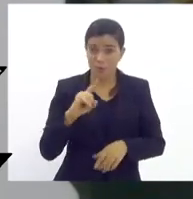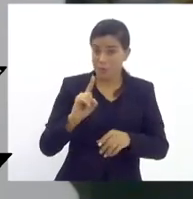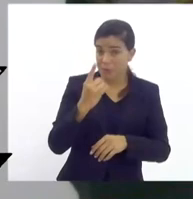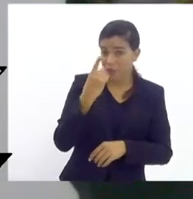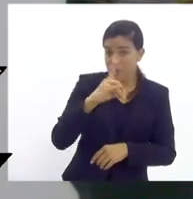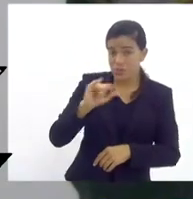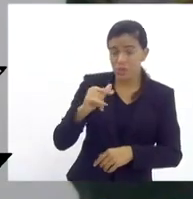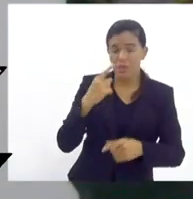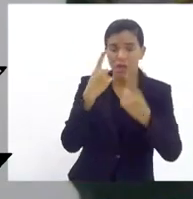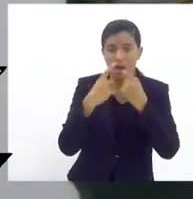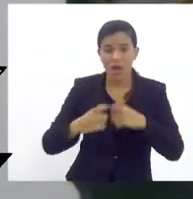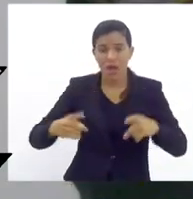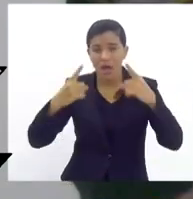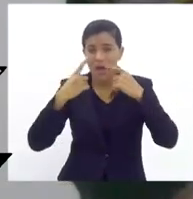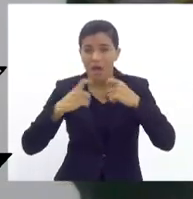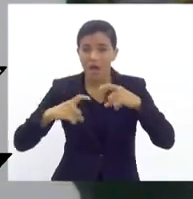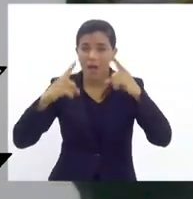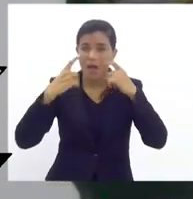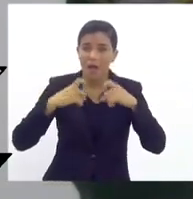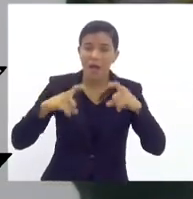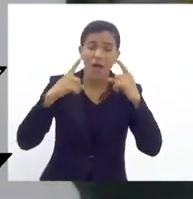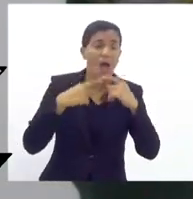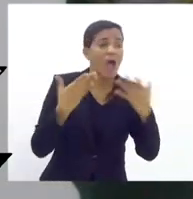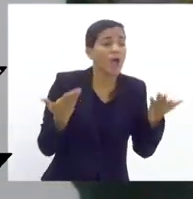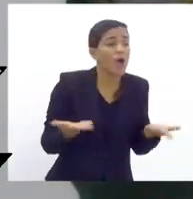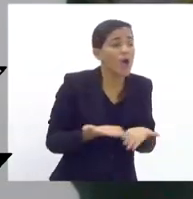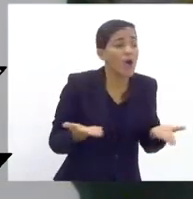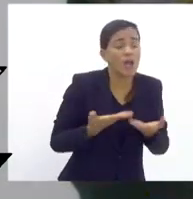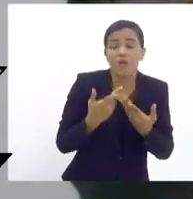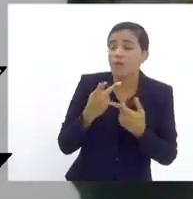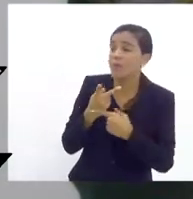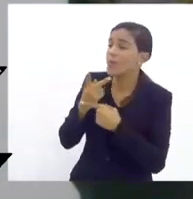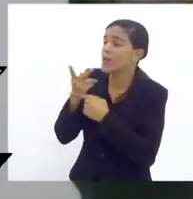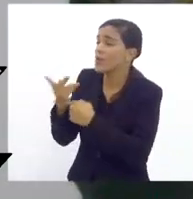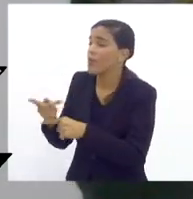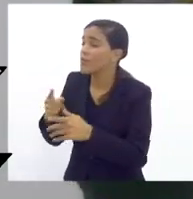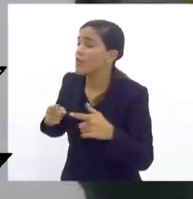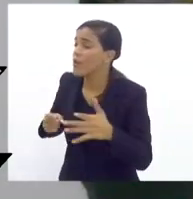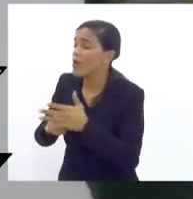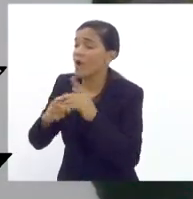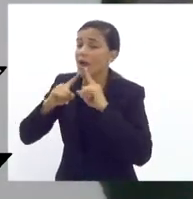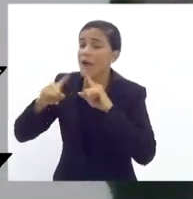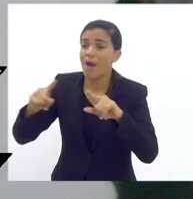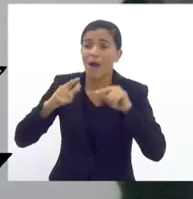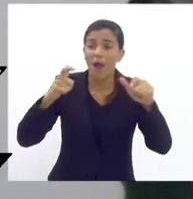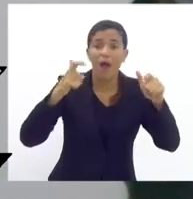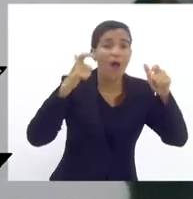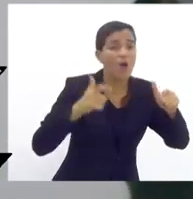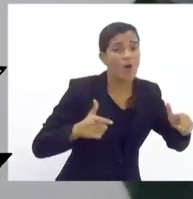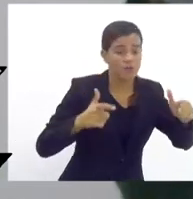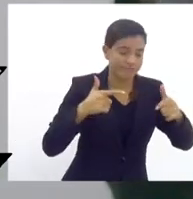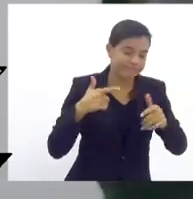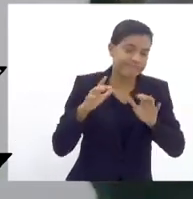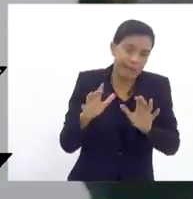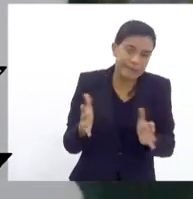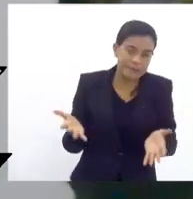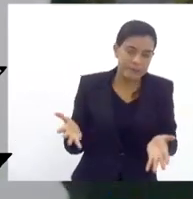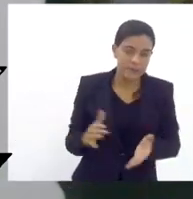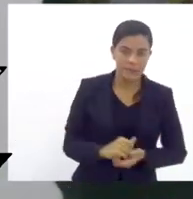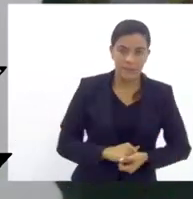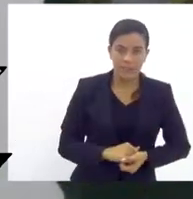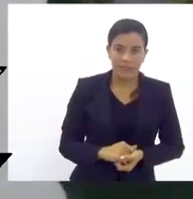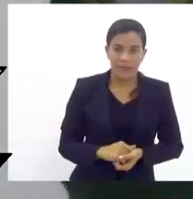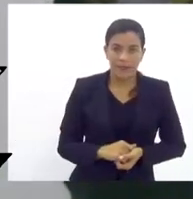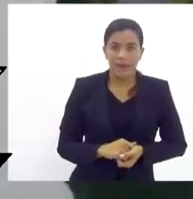chorei não sabia eu vou começar onde onde eu vá reclamar onde eu tava assim